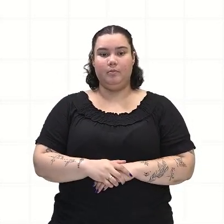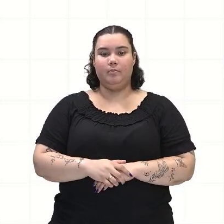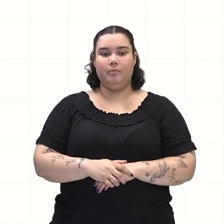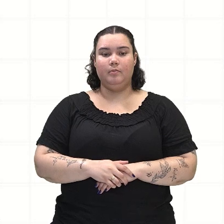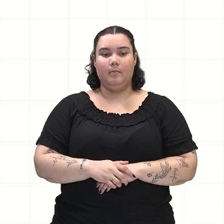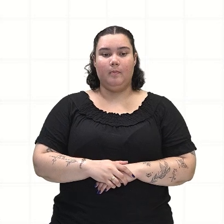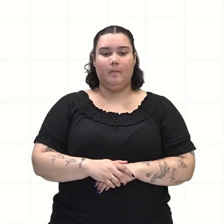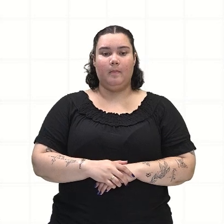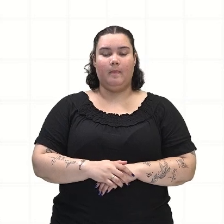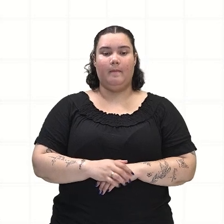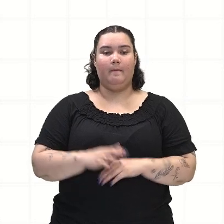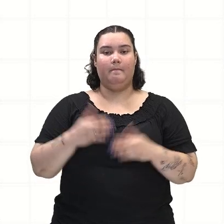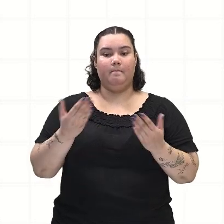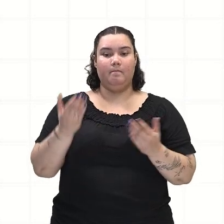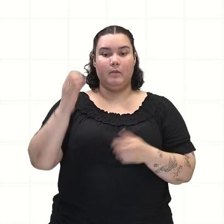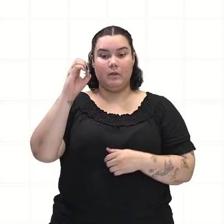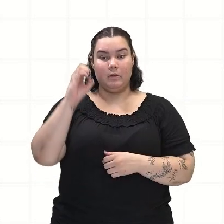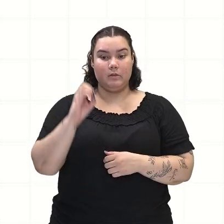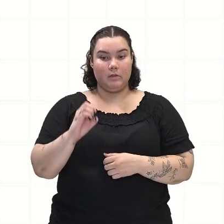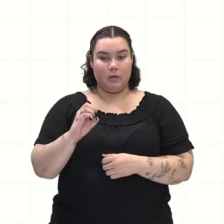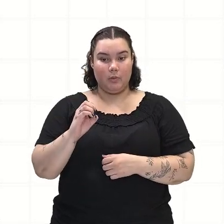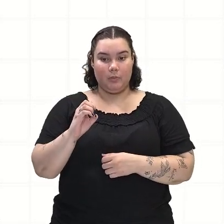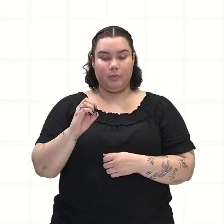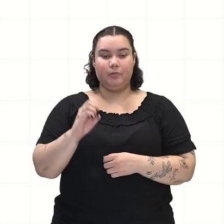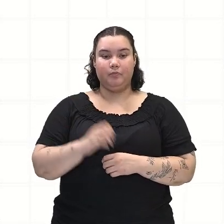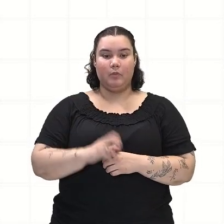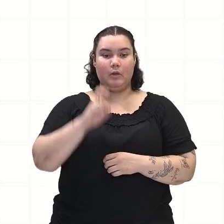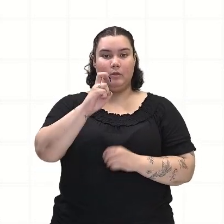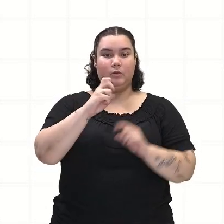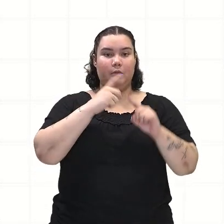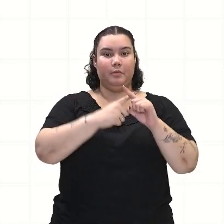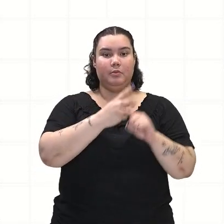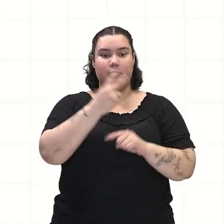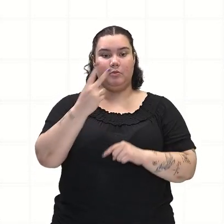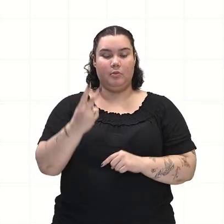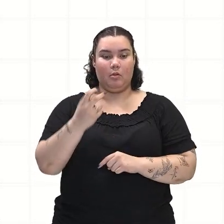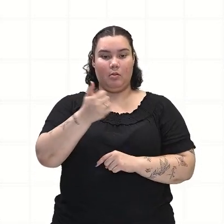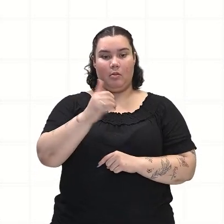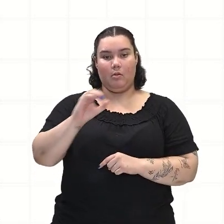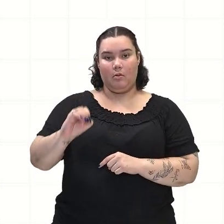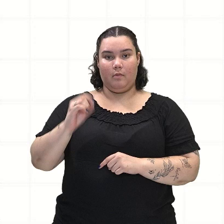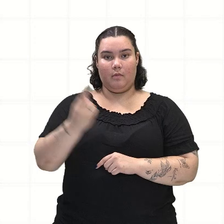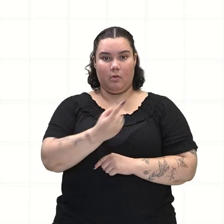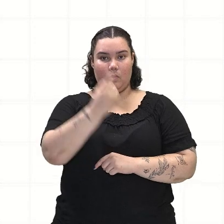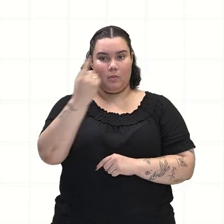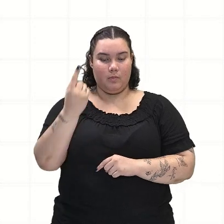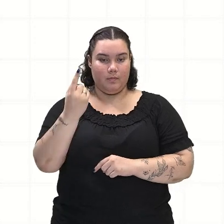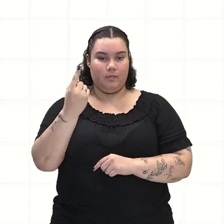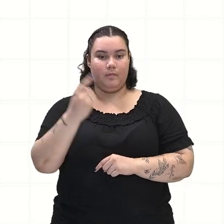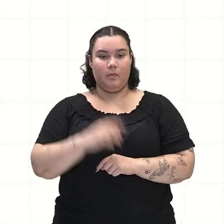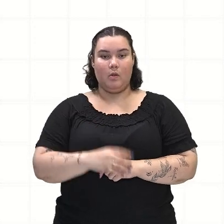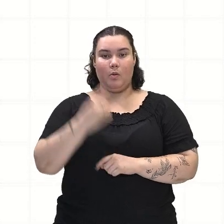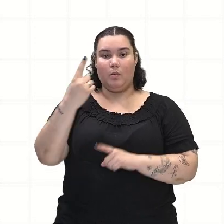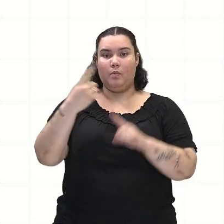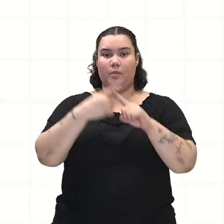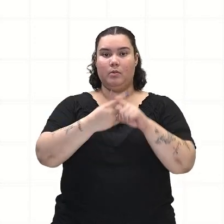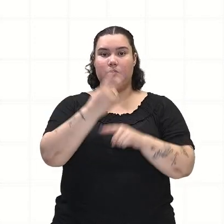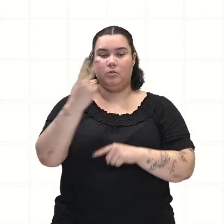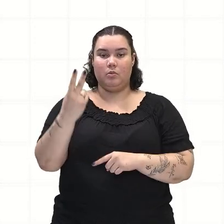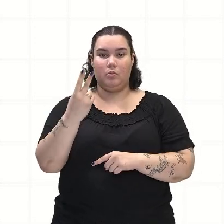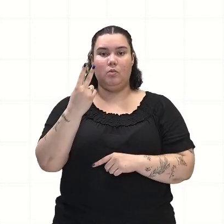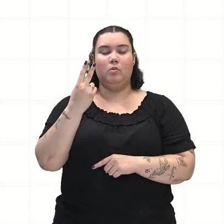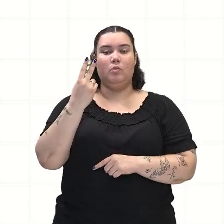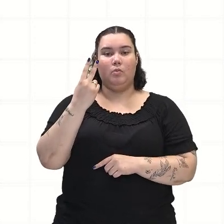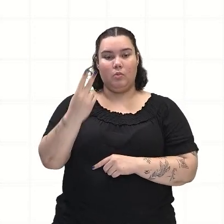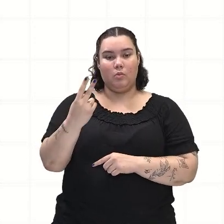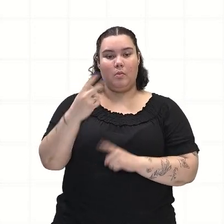Então, vai ficar 0. 5 vezes 2, 10. 1. 1 vezes 2, 2 com